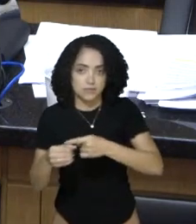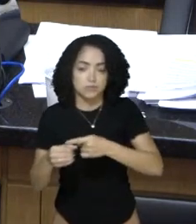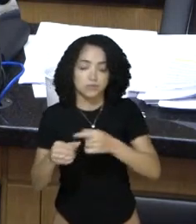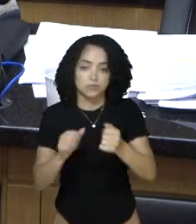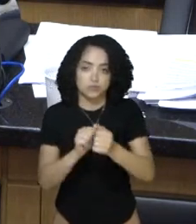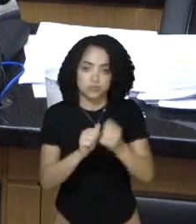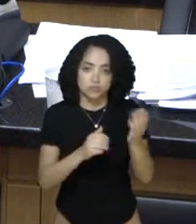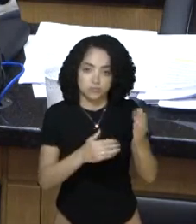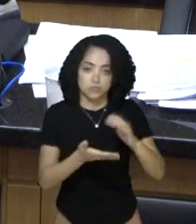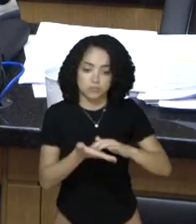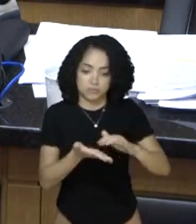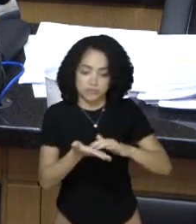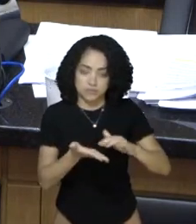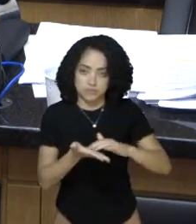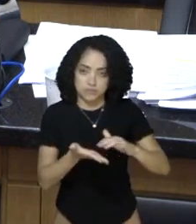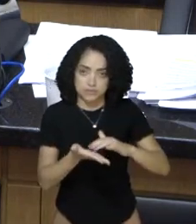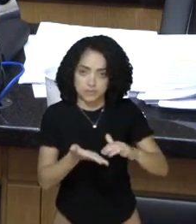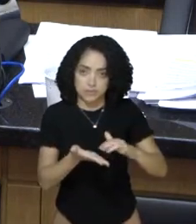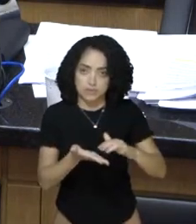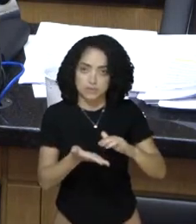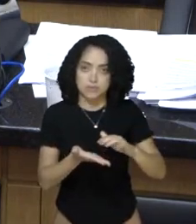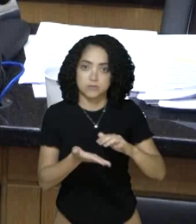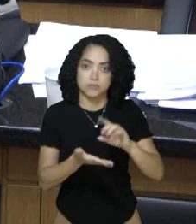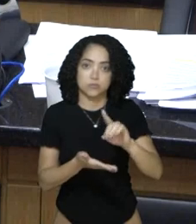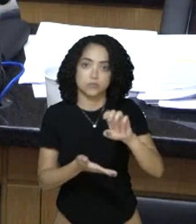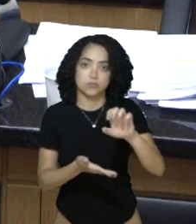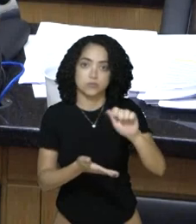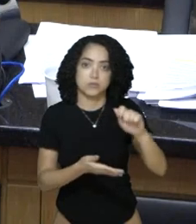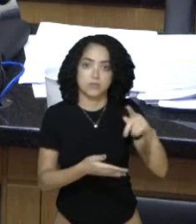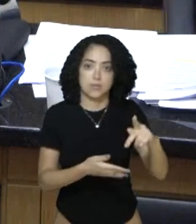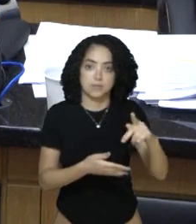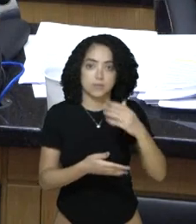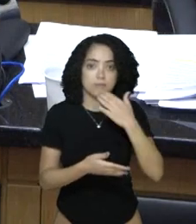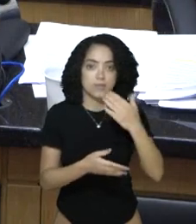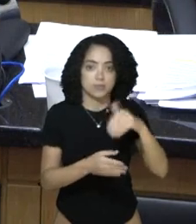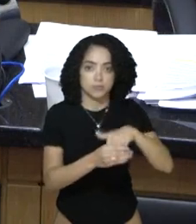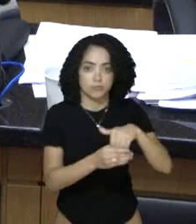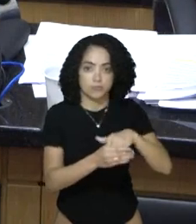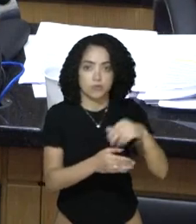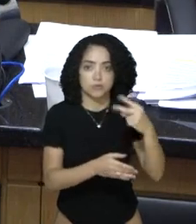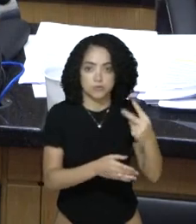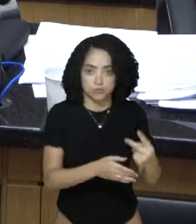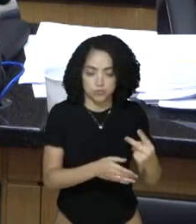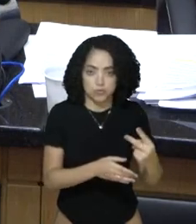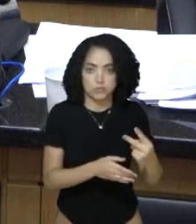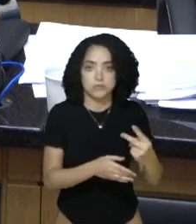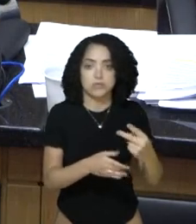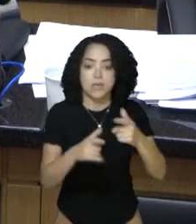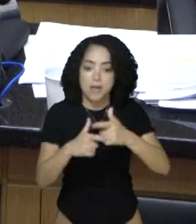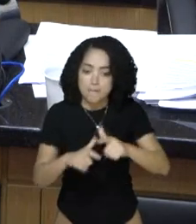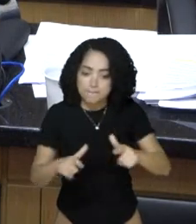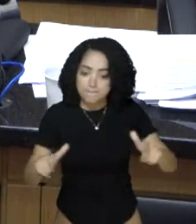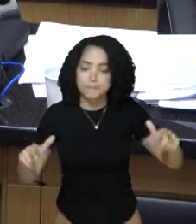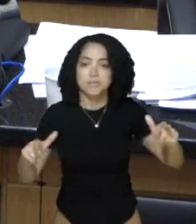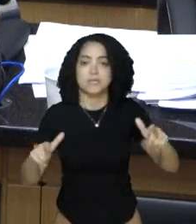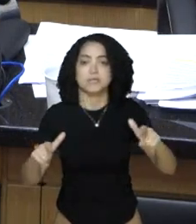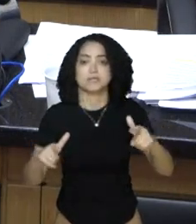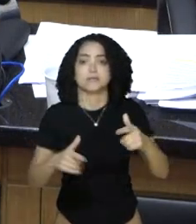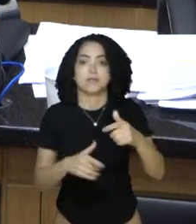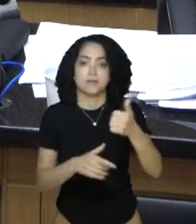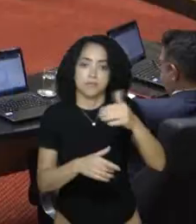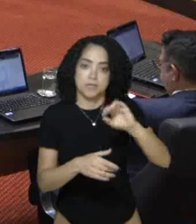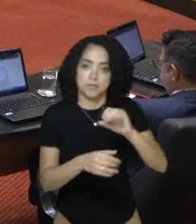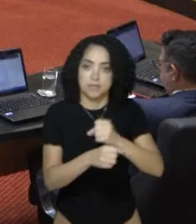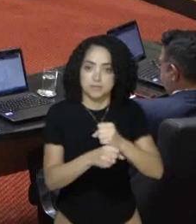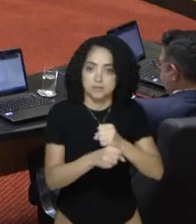secretária de Estado no DEAP. Eu peço 2, voto 2, para que a gente amplie esse prazo de 5 para 10 anos. Vejo